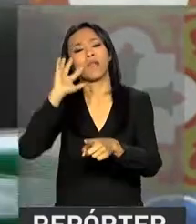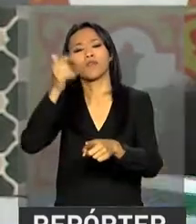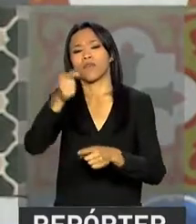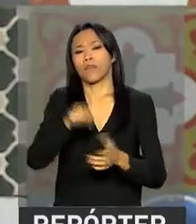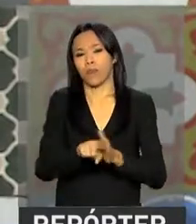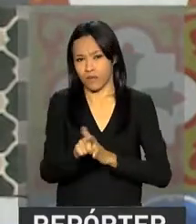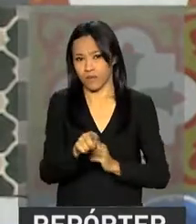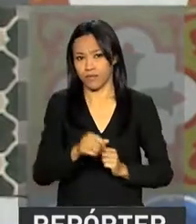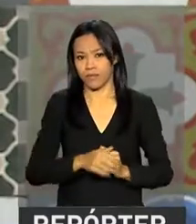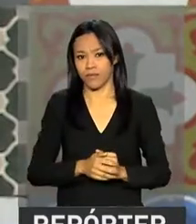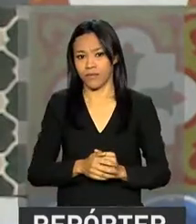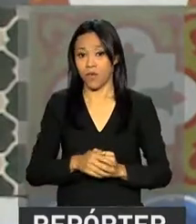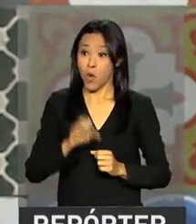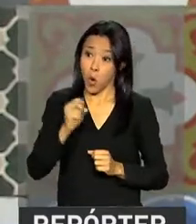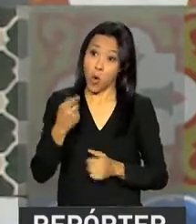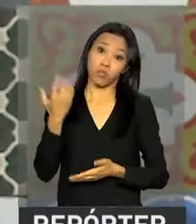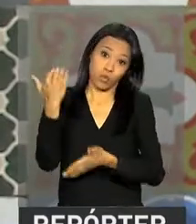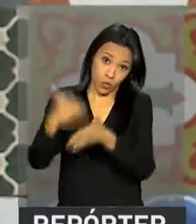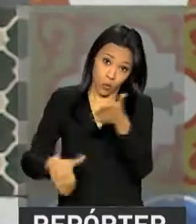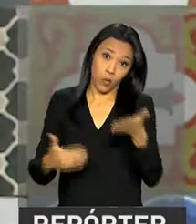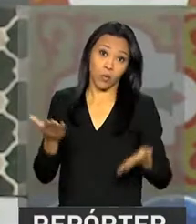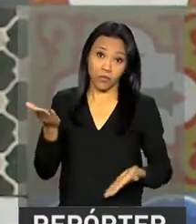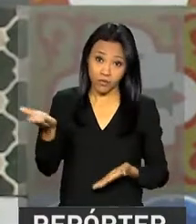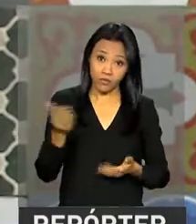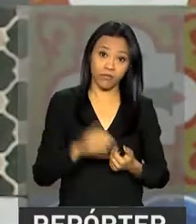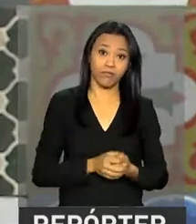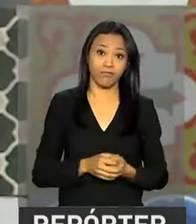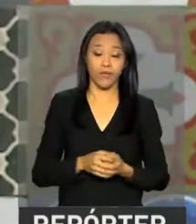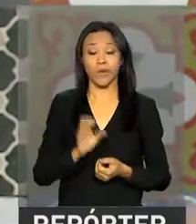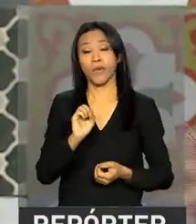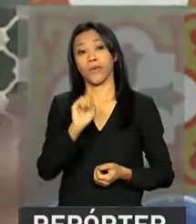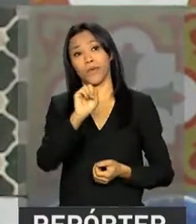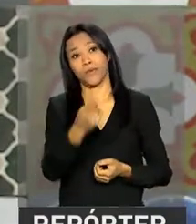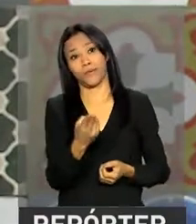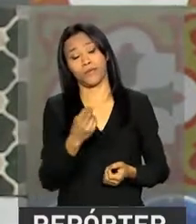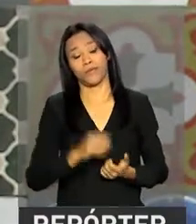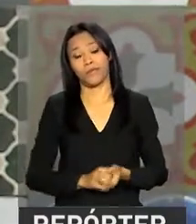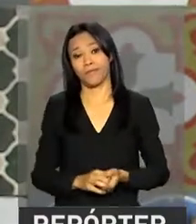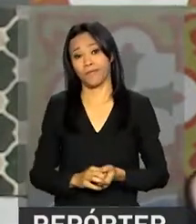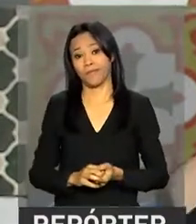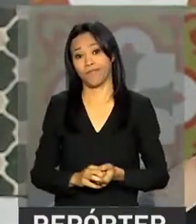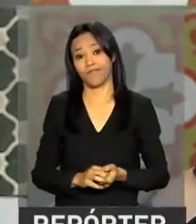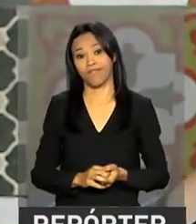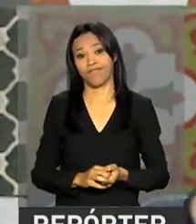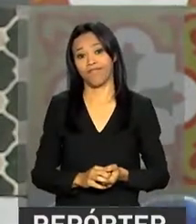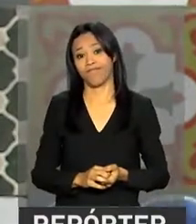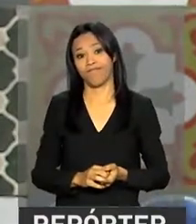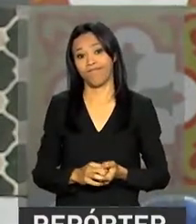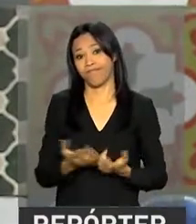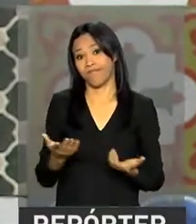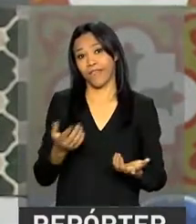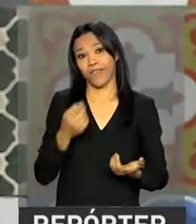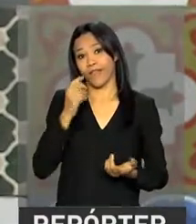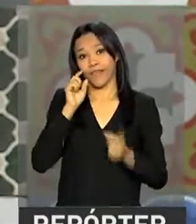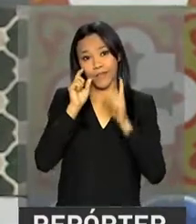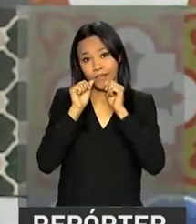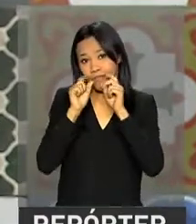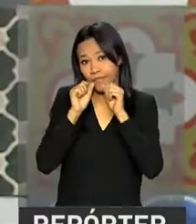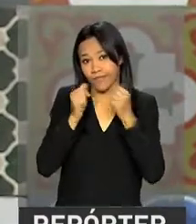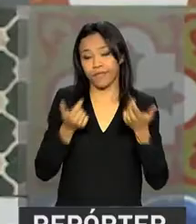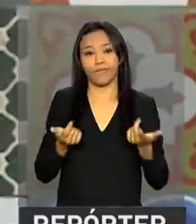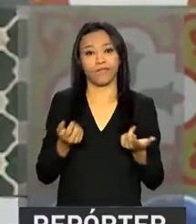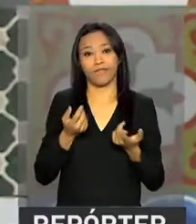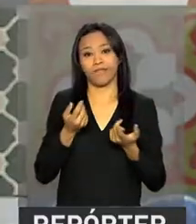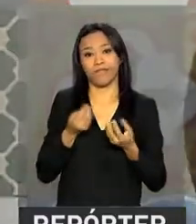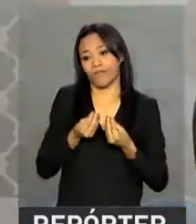hora? Ou dou um desconto para o cliente, ou deixo o troco de chiclete